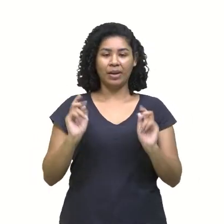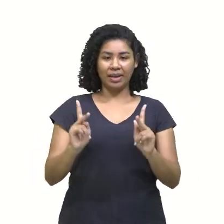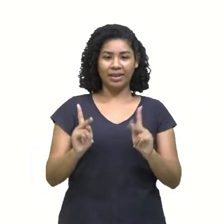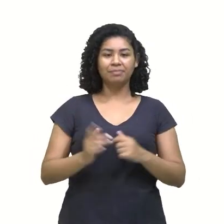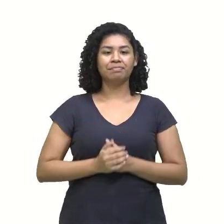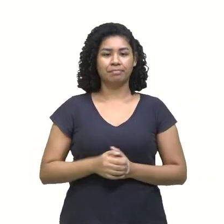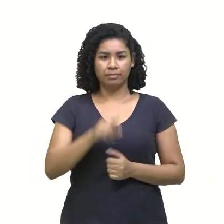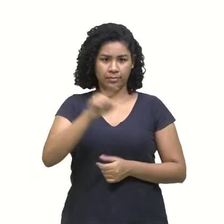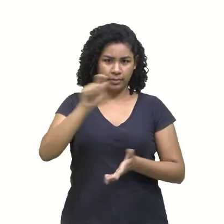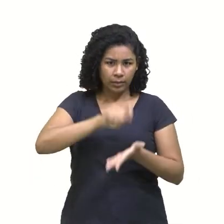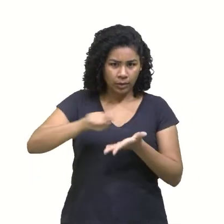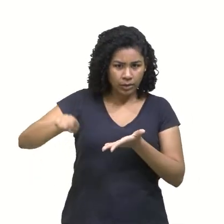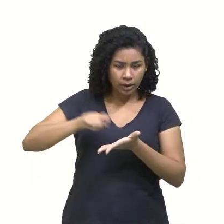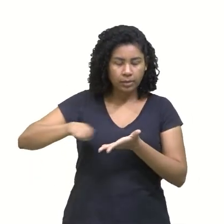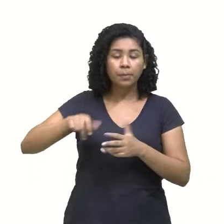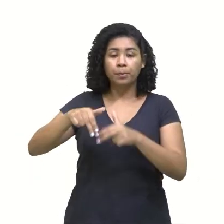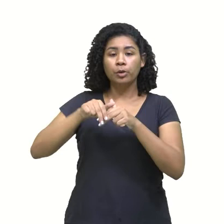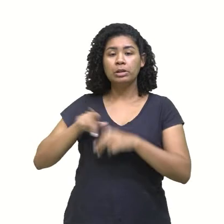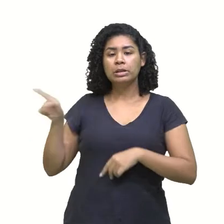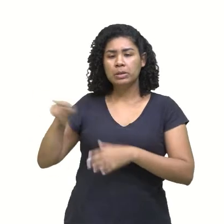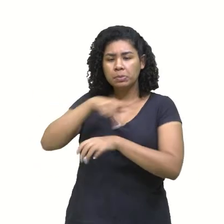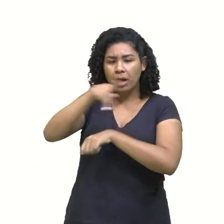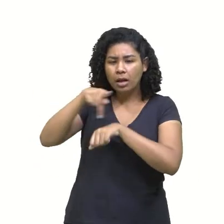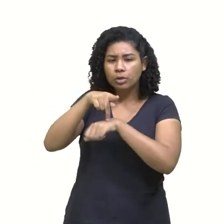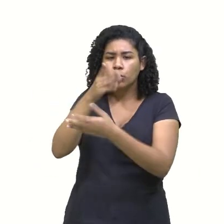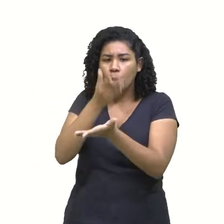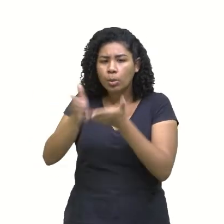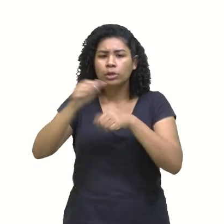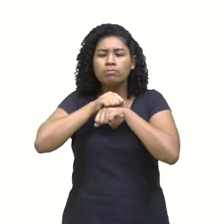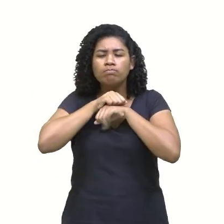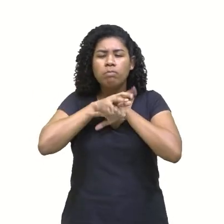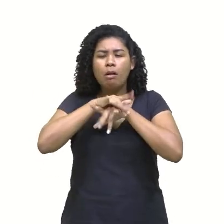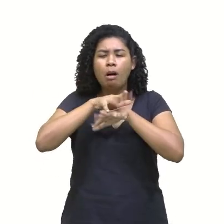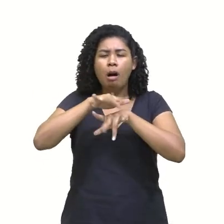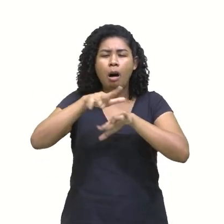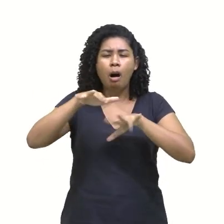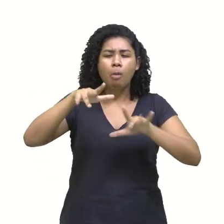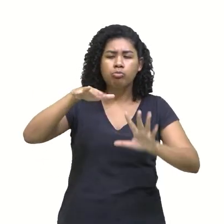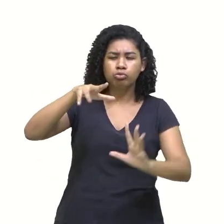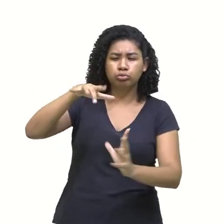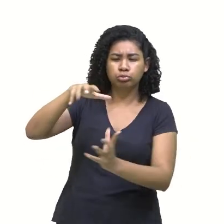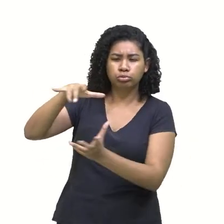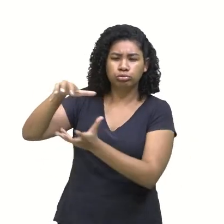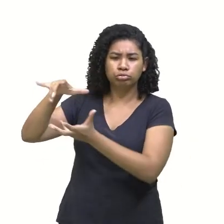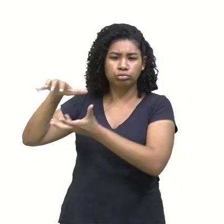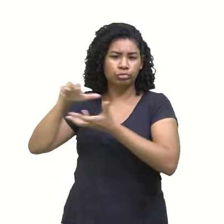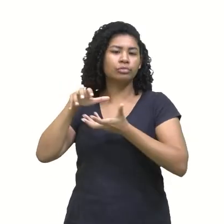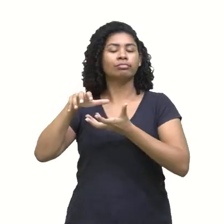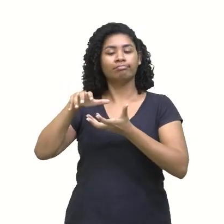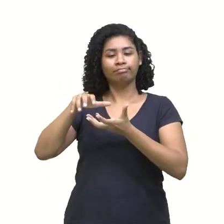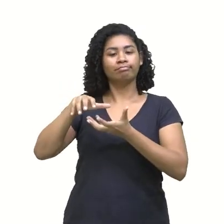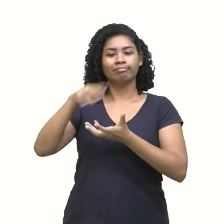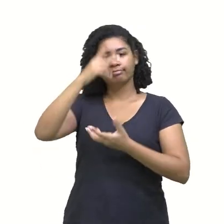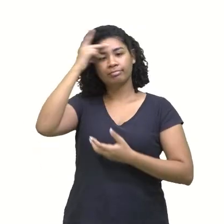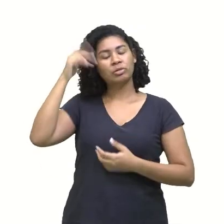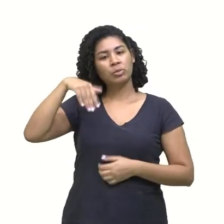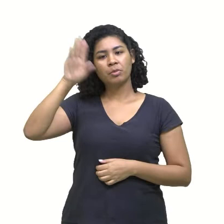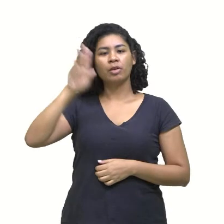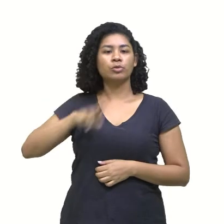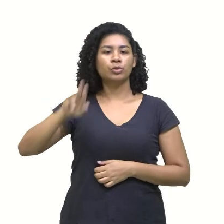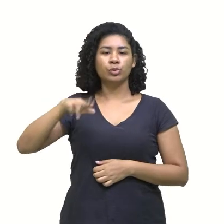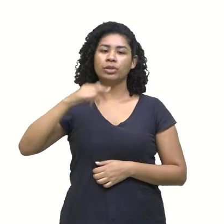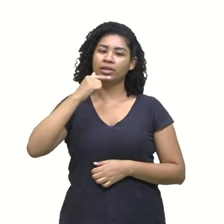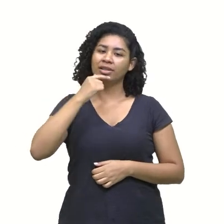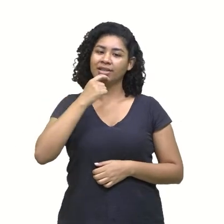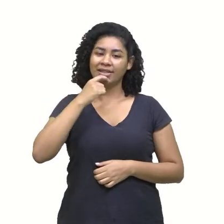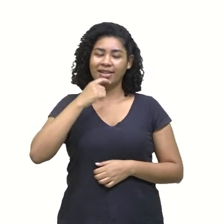Então, daí desses países que foi se espalhando pelo mundo inteiro, né? A língua inglesa.